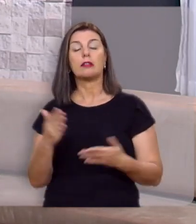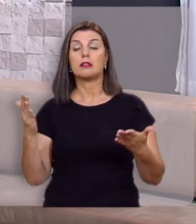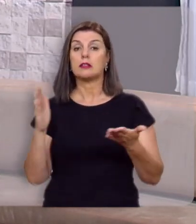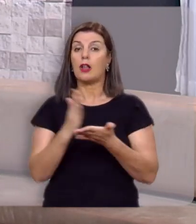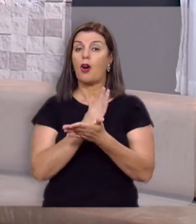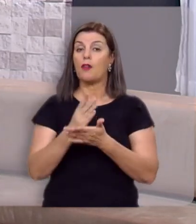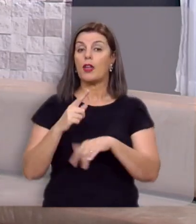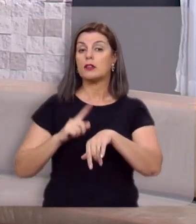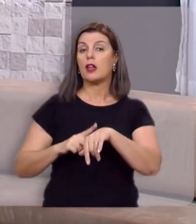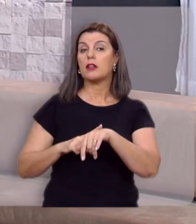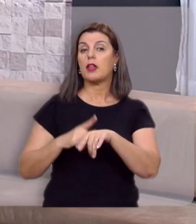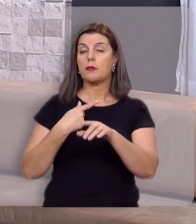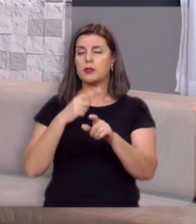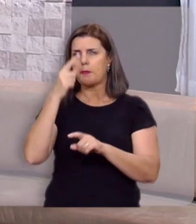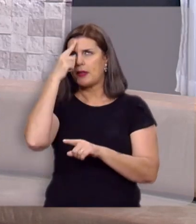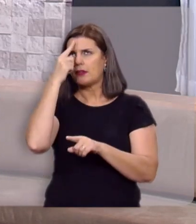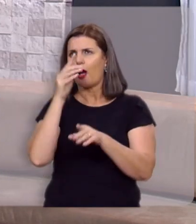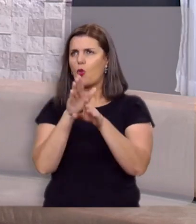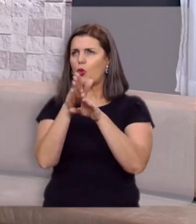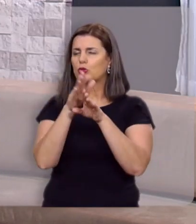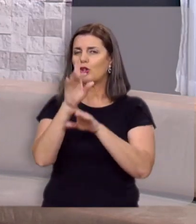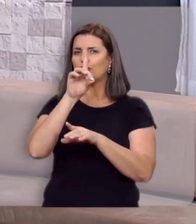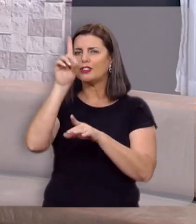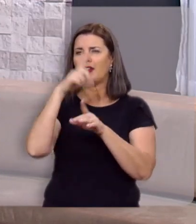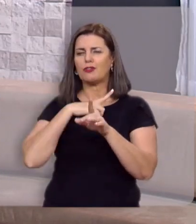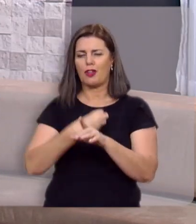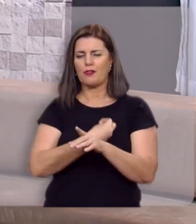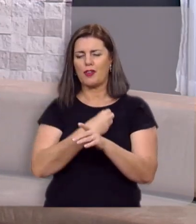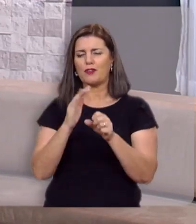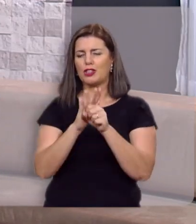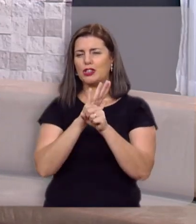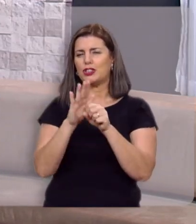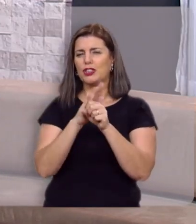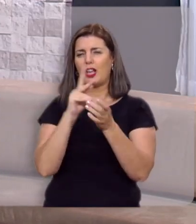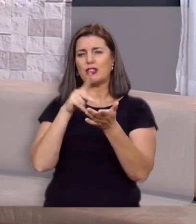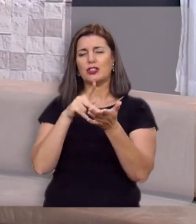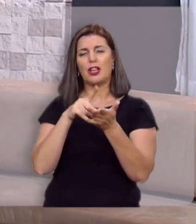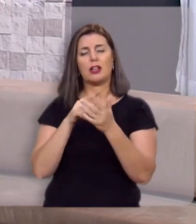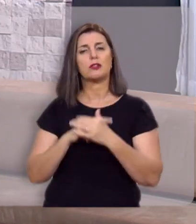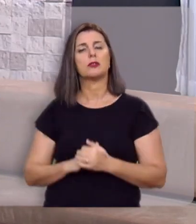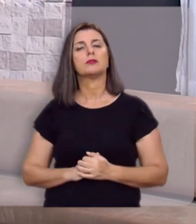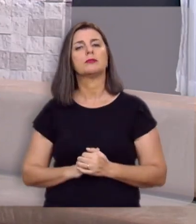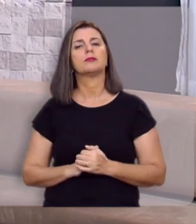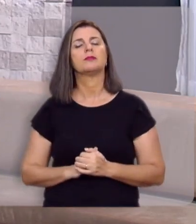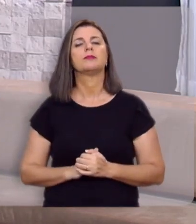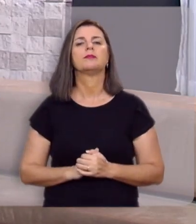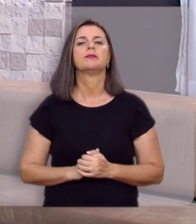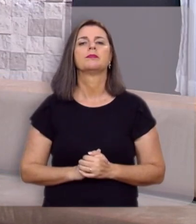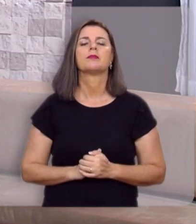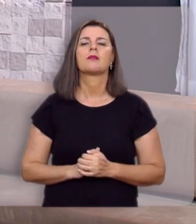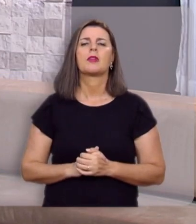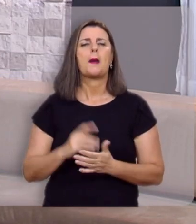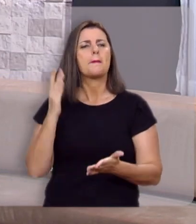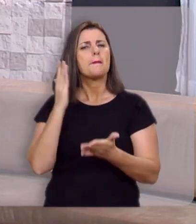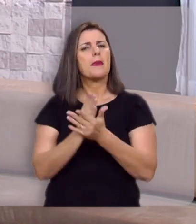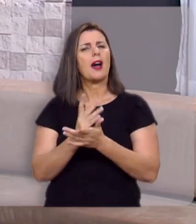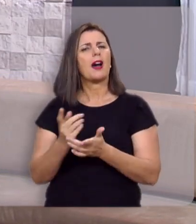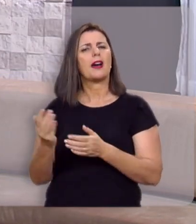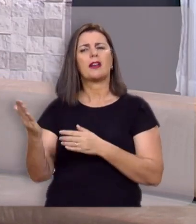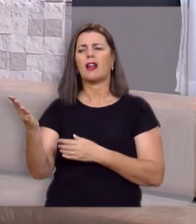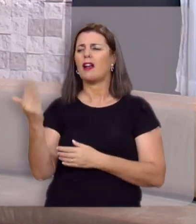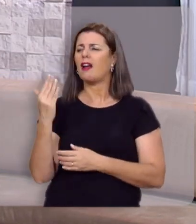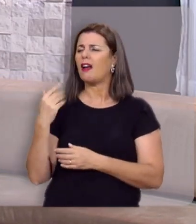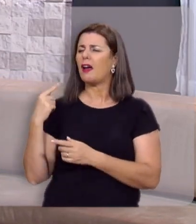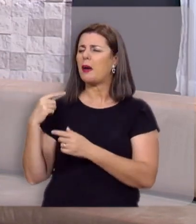se apropriar do consolo de Deus e viver uma vida plena, abundante, maiúscula. Pare de trazer